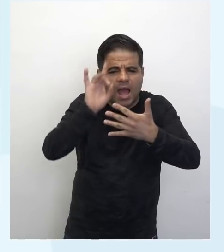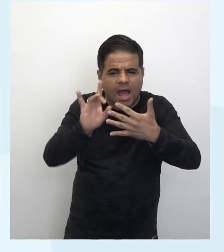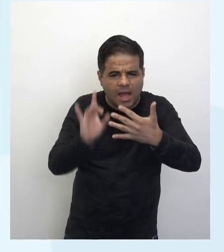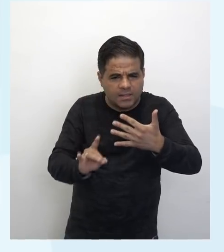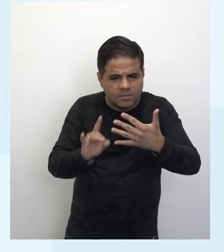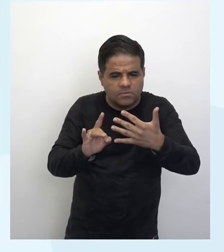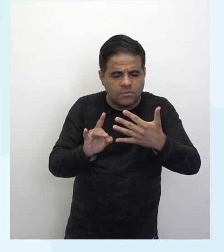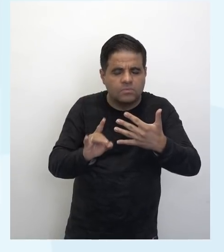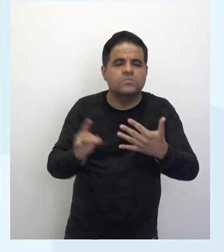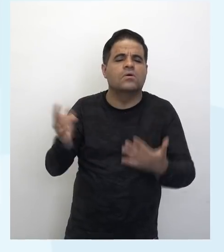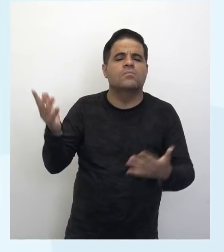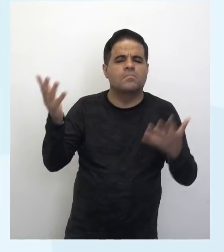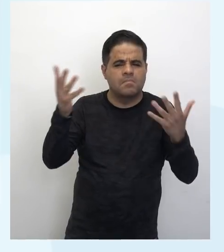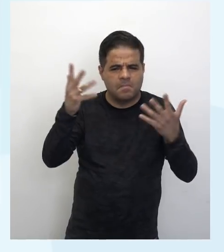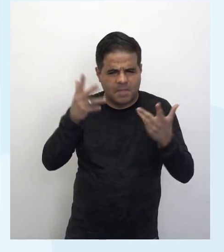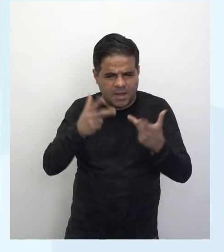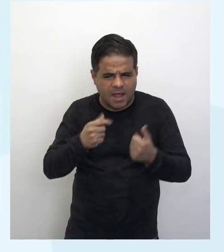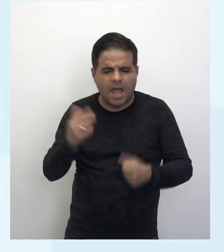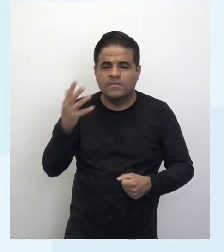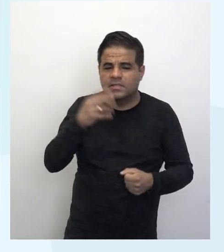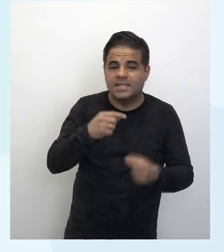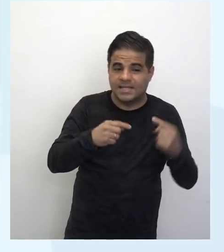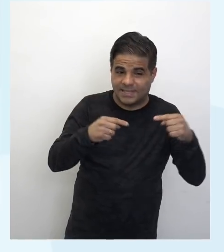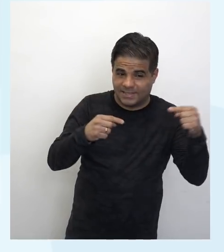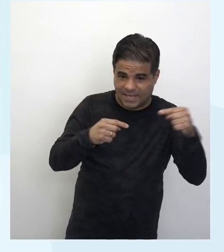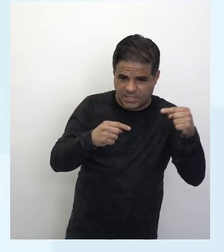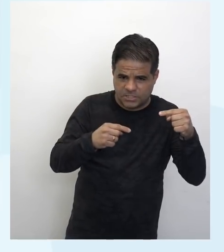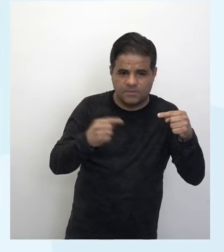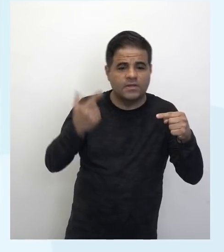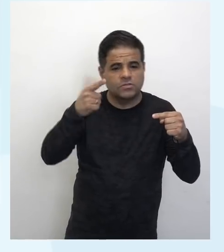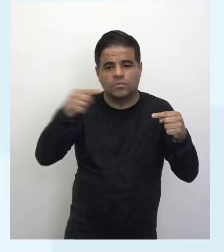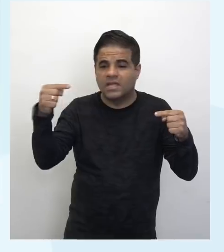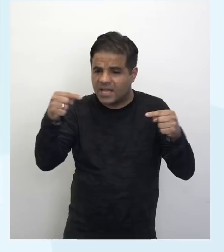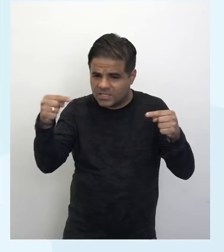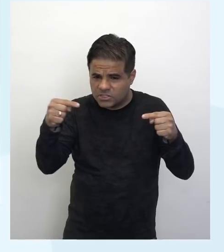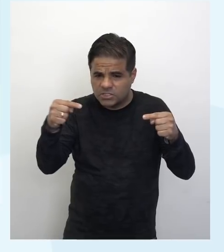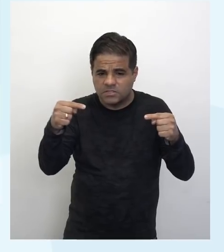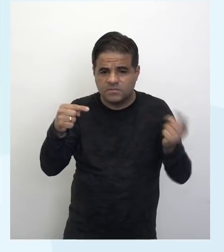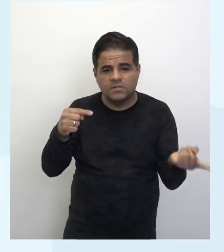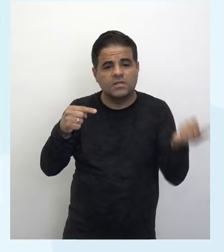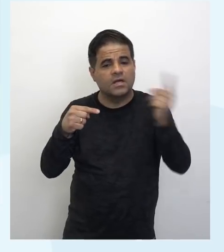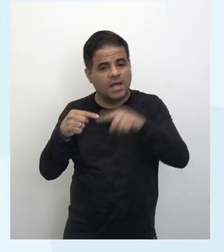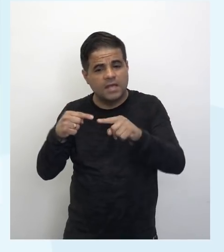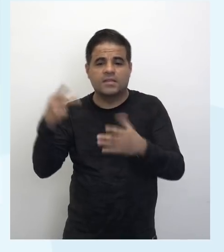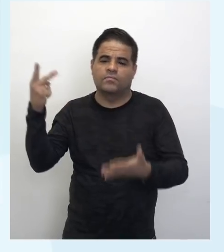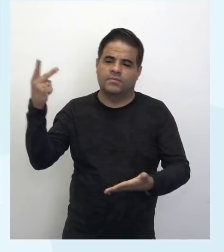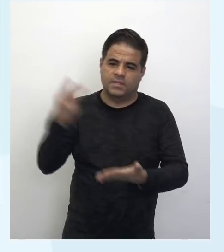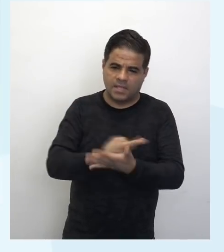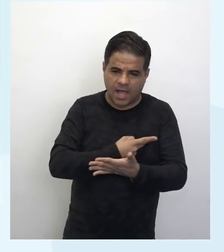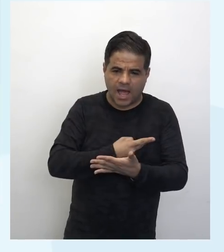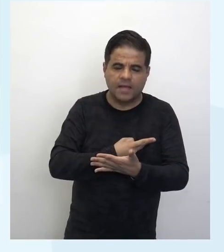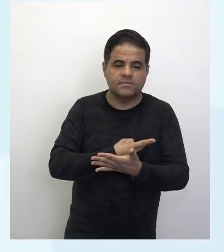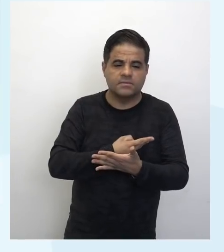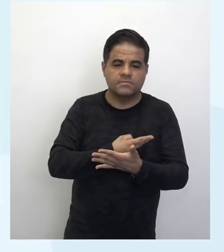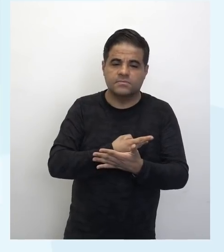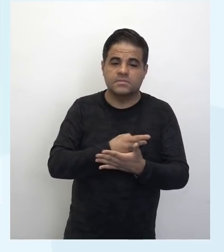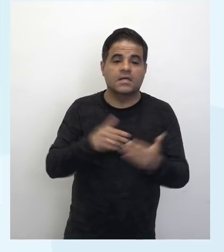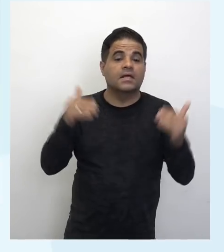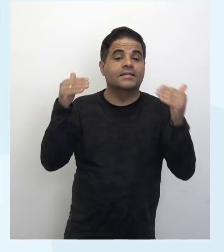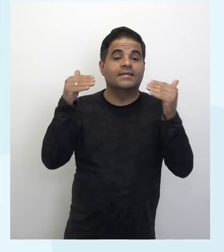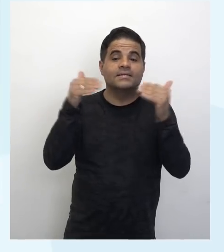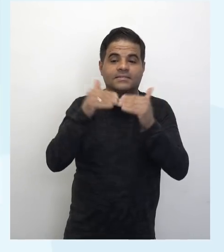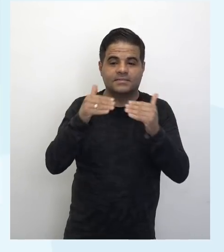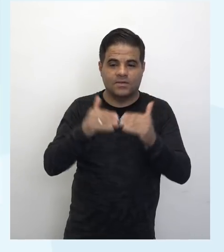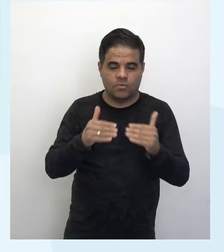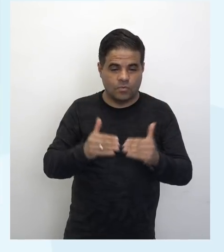são maravilhosas e lindas. Se essa daqui tá negativa e essa tá negativa, significa que essa proposição tá errada. Porque tá concordando com o Boca, chamando